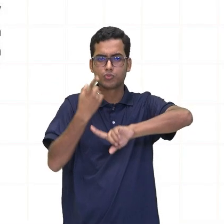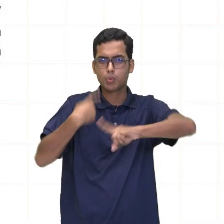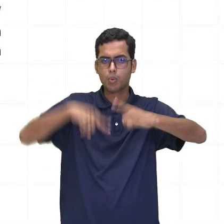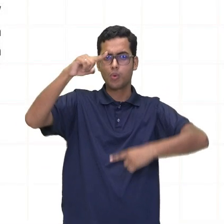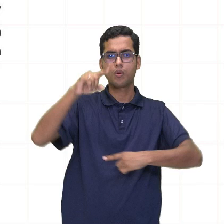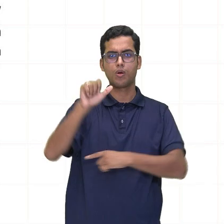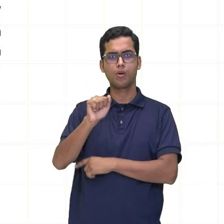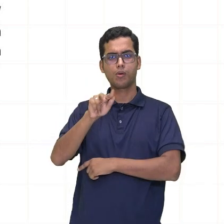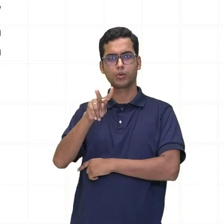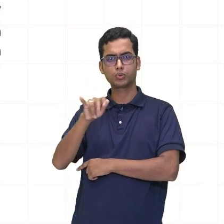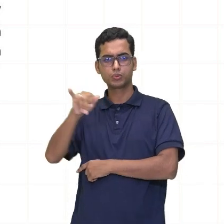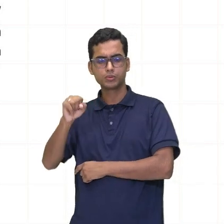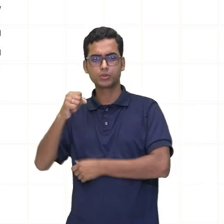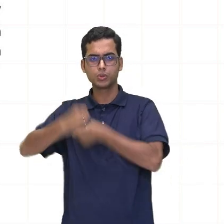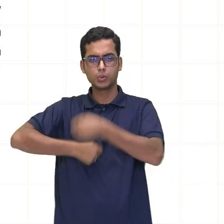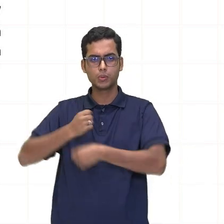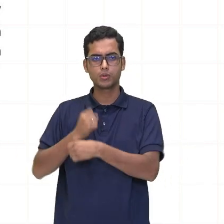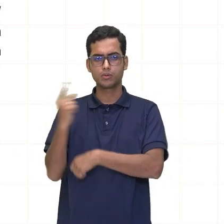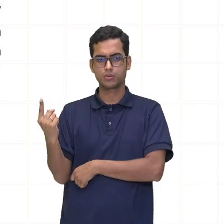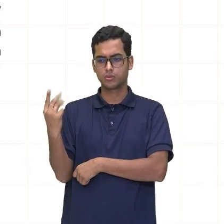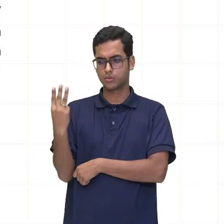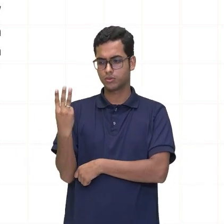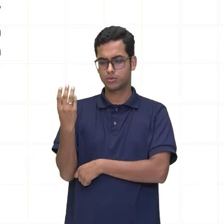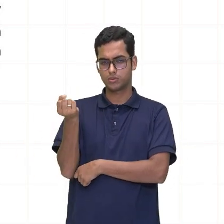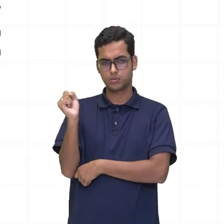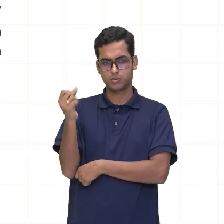de 1383 a